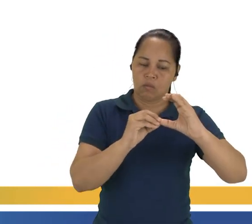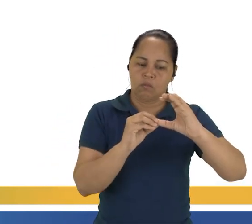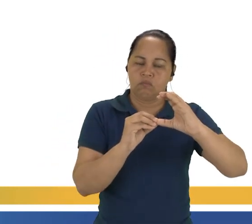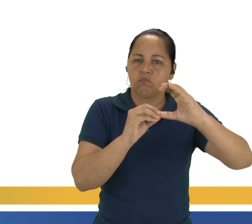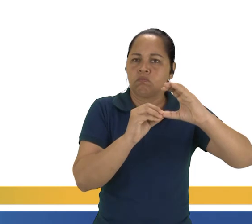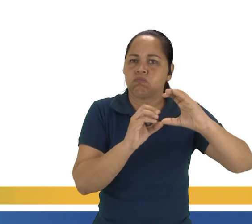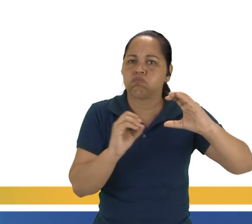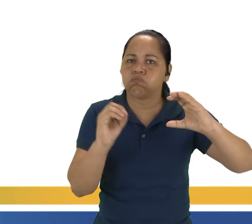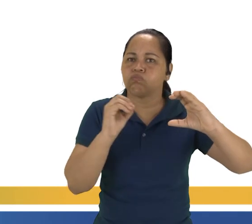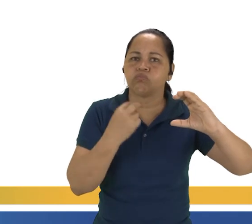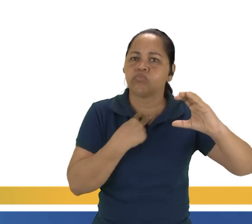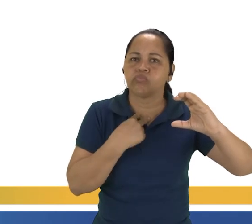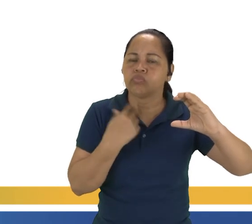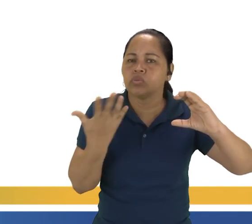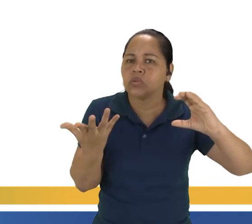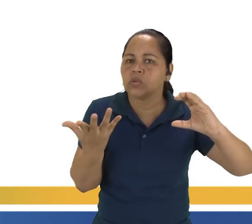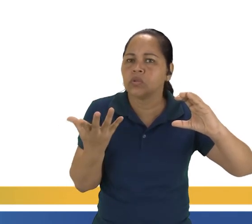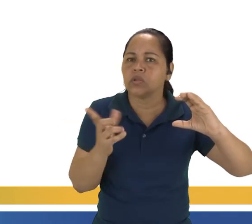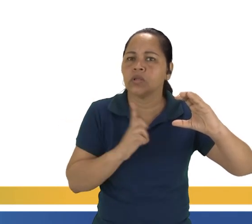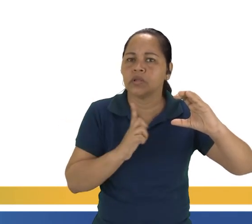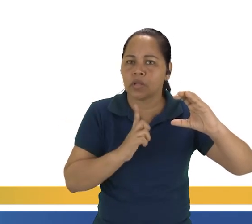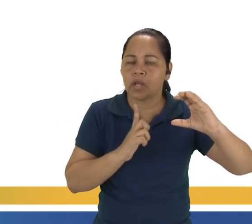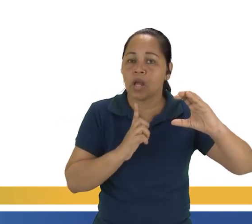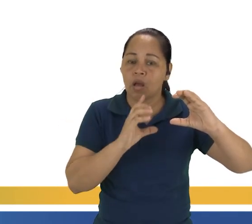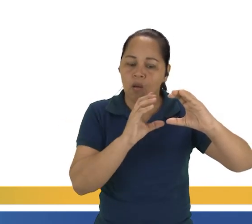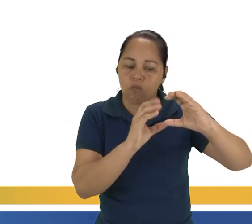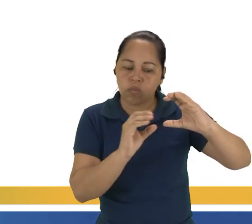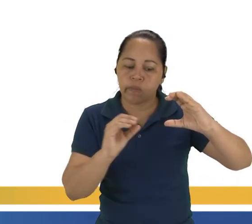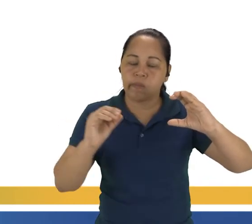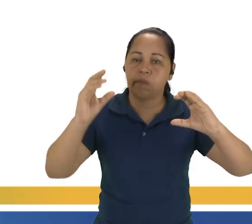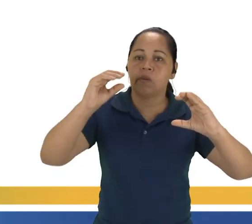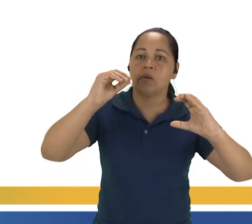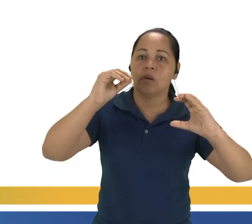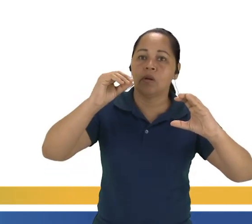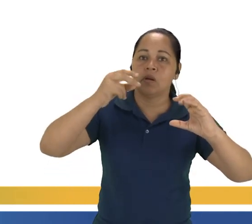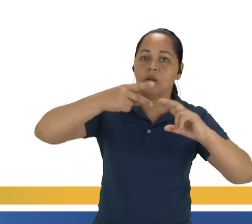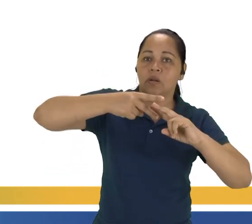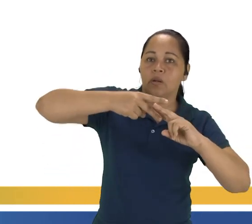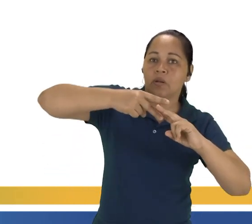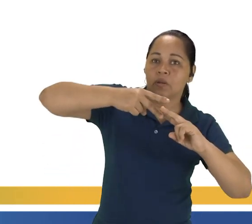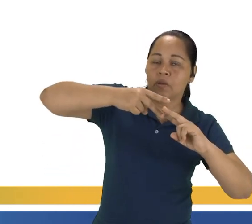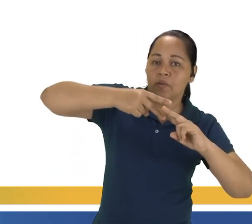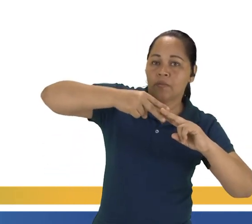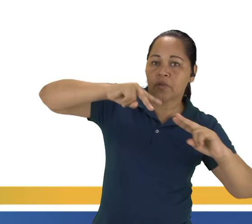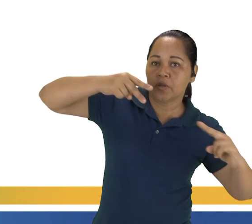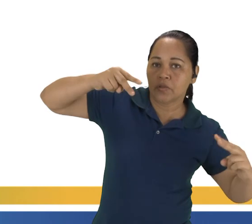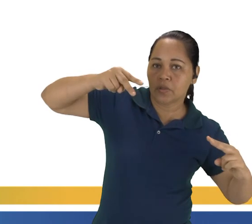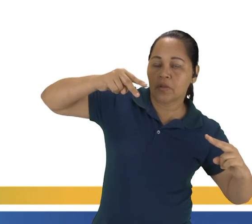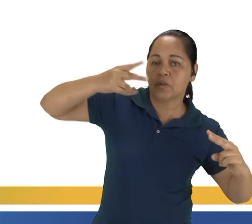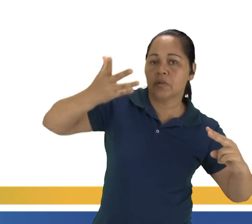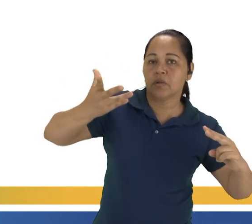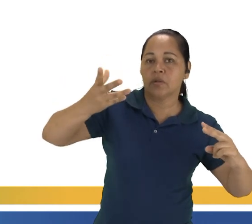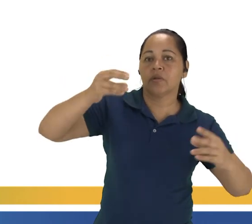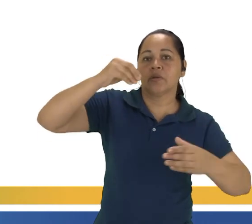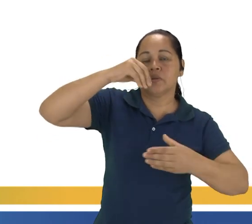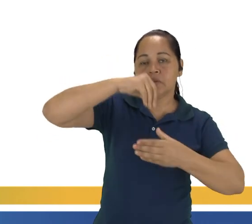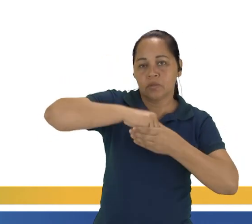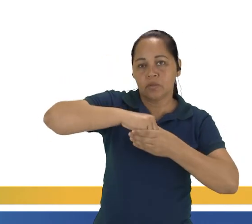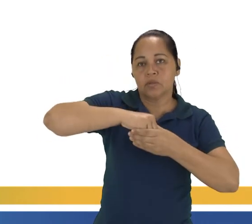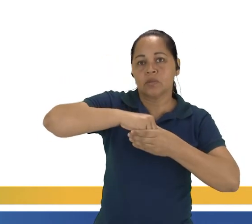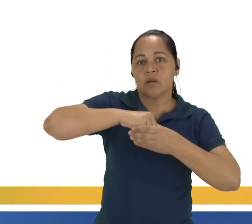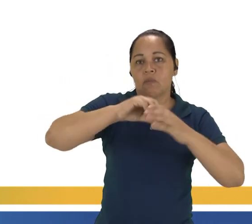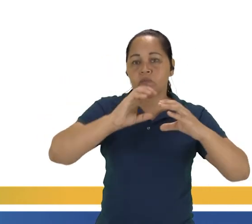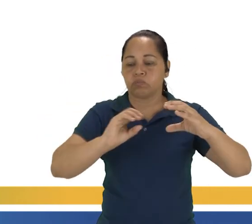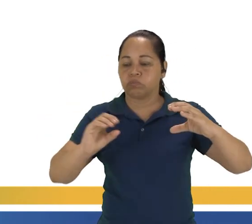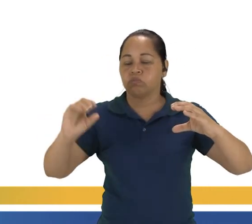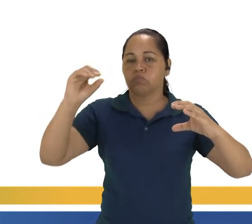dividindo, onde ocorre a duplicação do DNA, certo? A síntese das proteínas que fazem parte do cromossomo e a duplicação